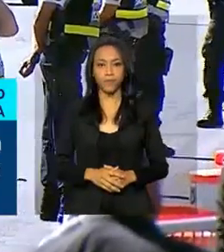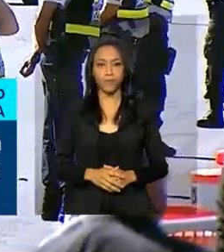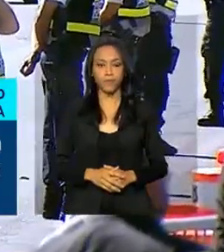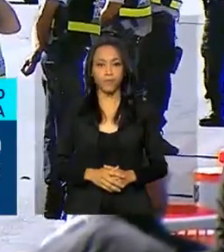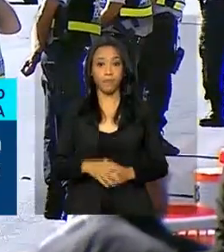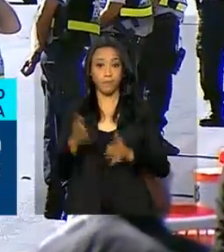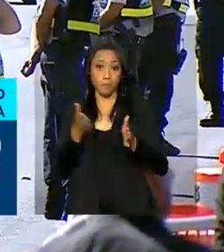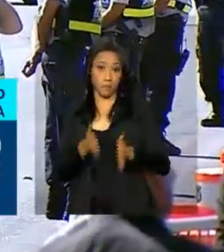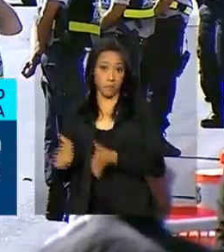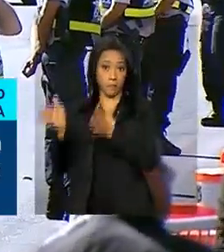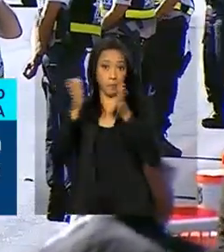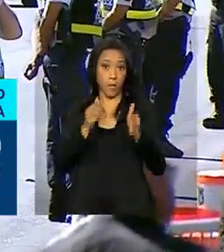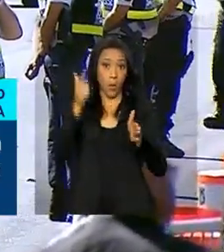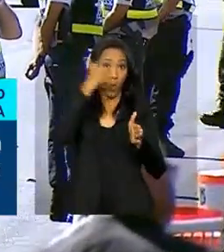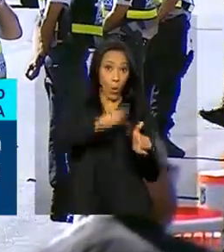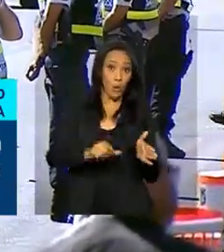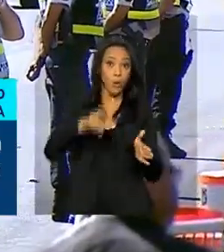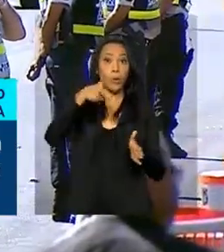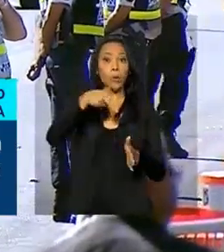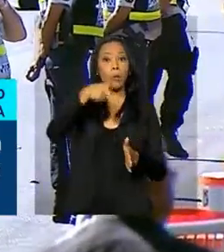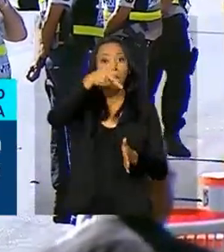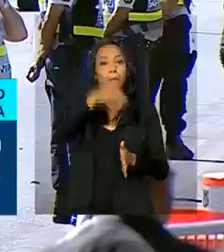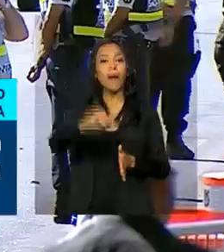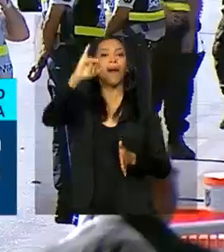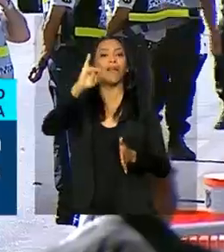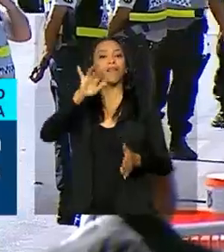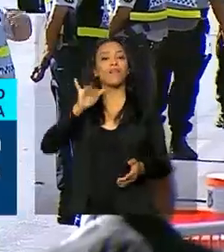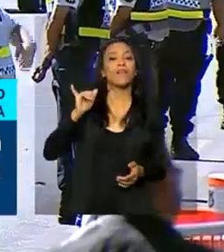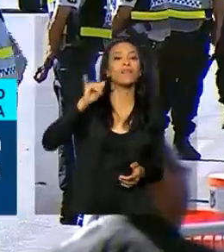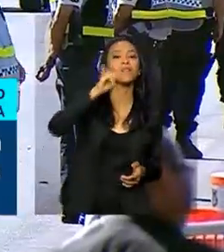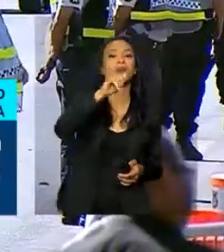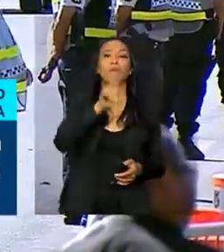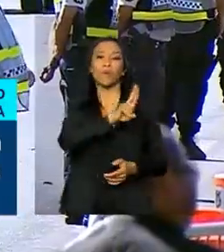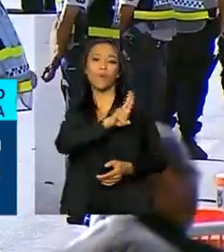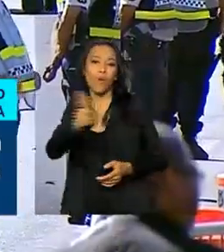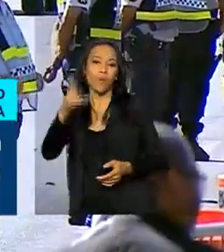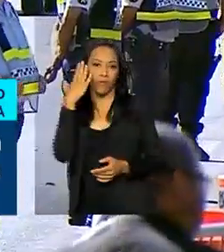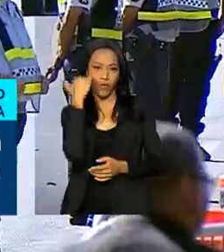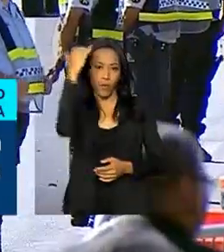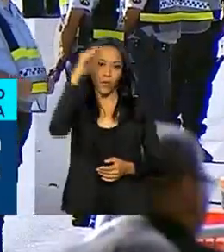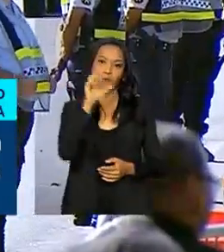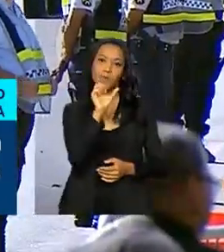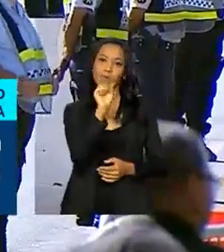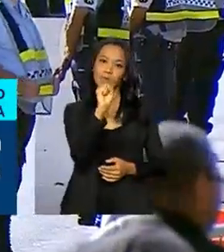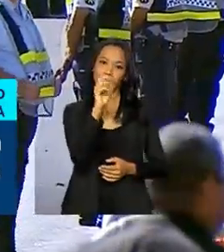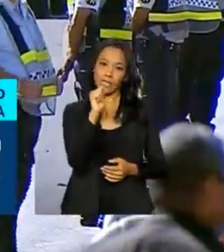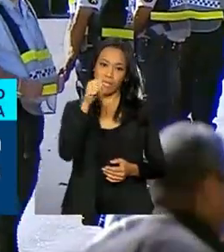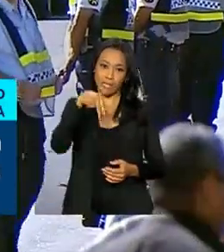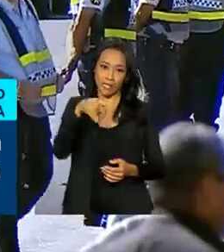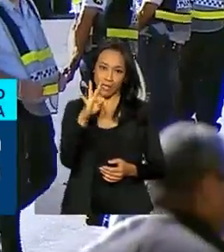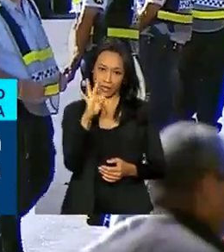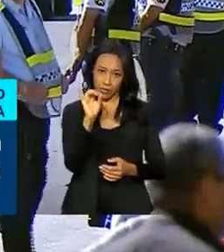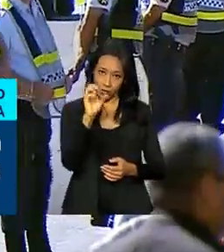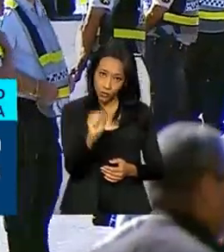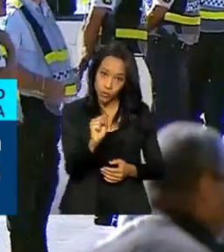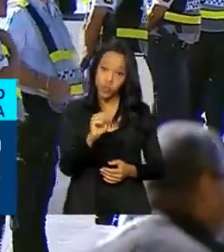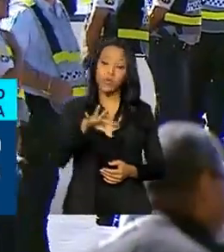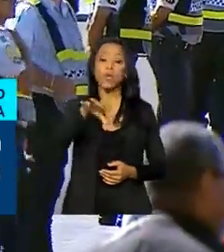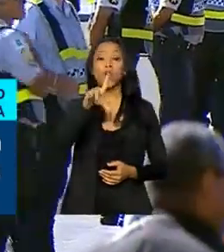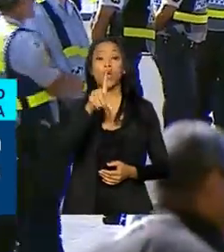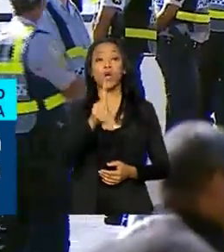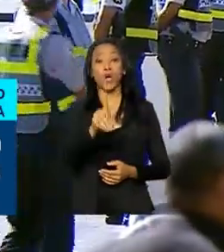Já o pai da aviação, Santos Dumont, projetou, construiu e voou os primeiros balões dirigíveis com motor a